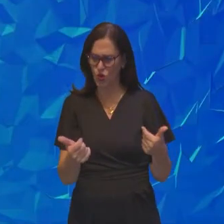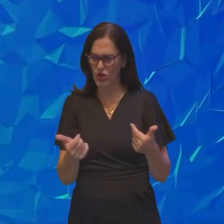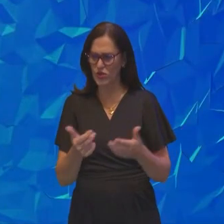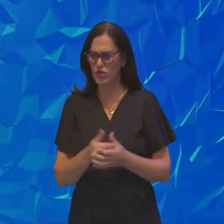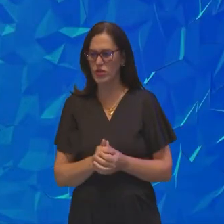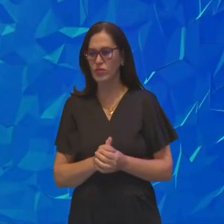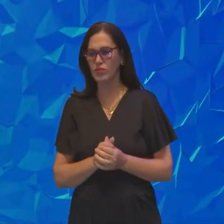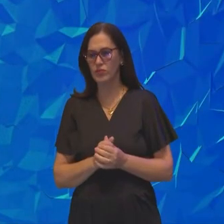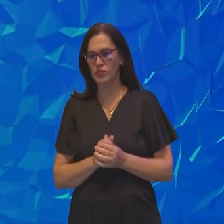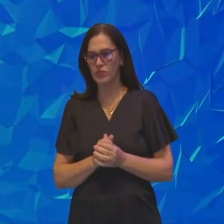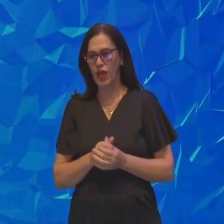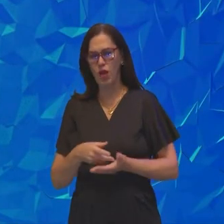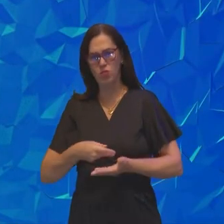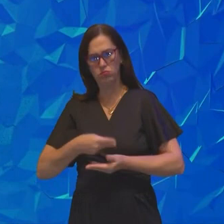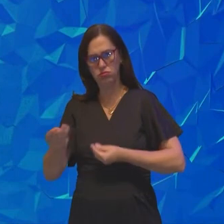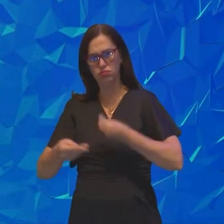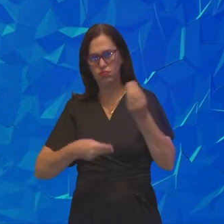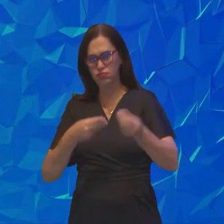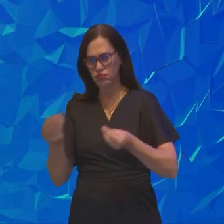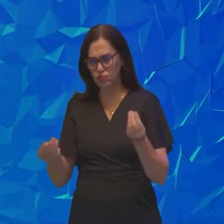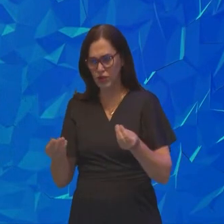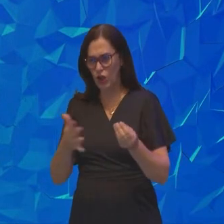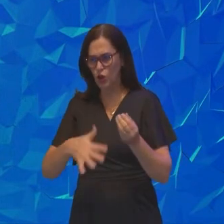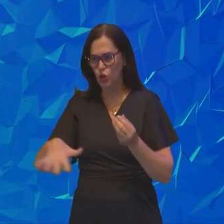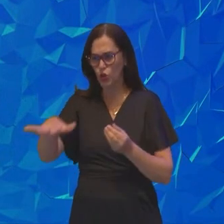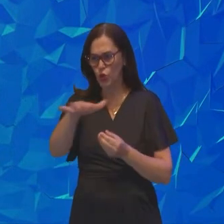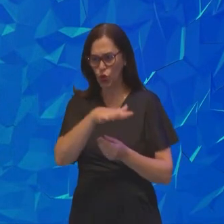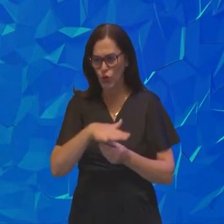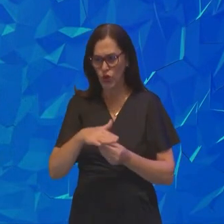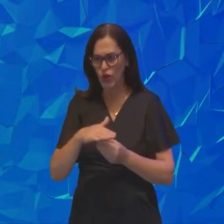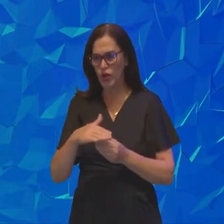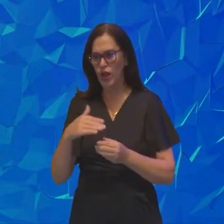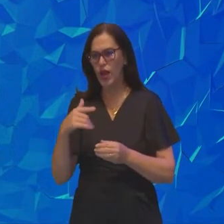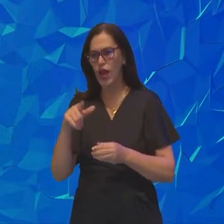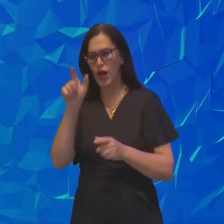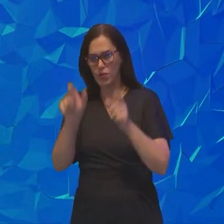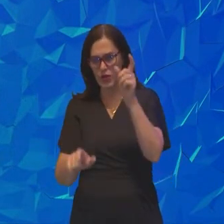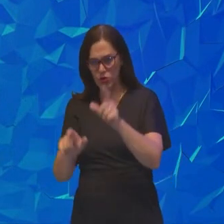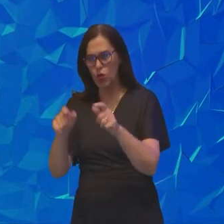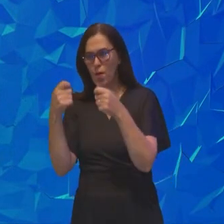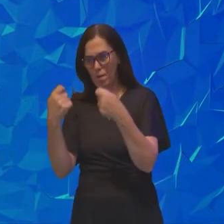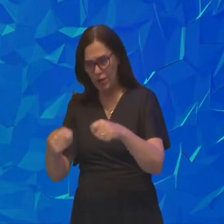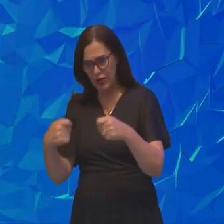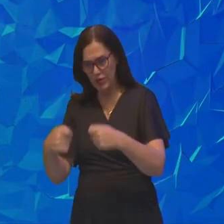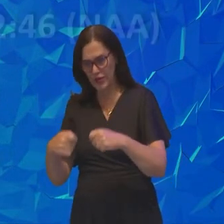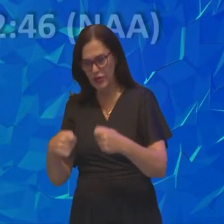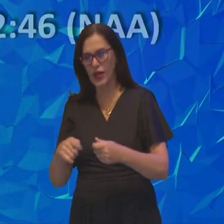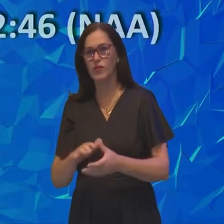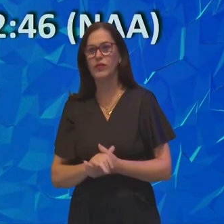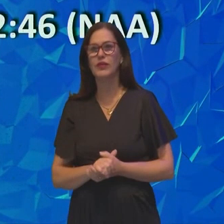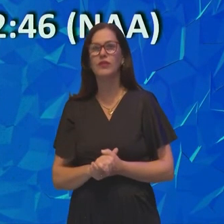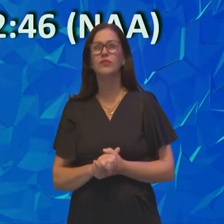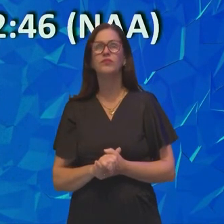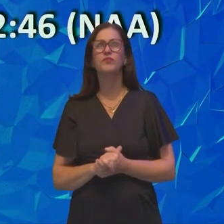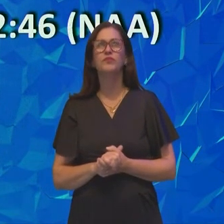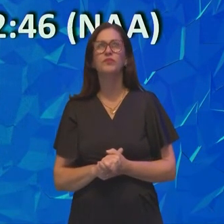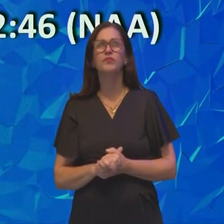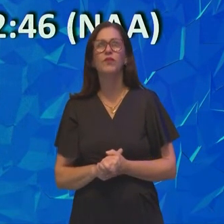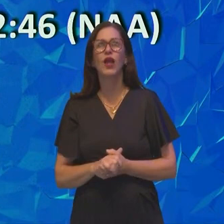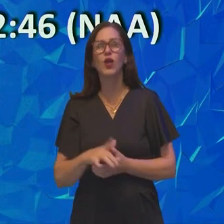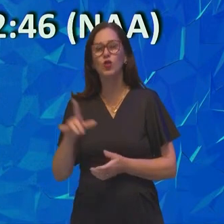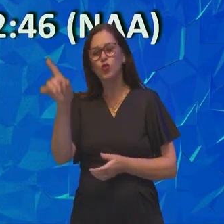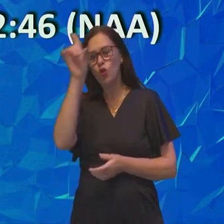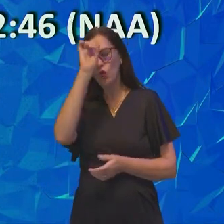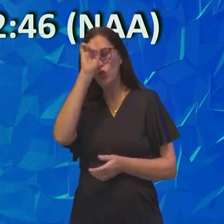bens, distribuindo o produto entre todos, à medida que alguém tinha necessidade.